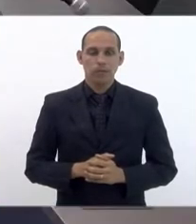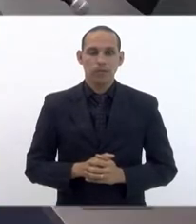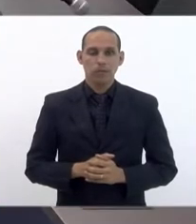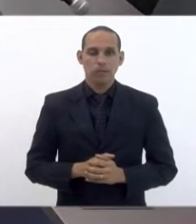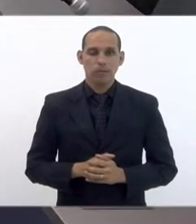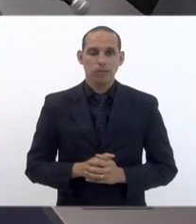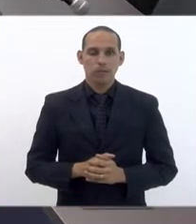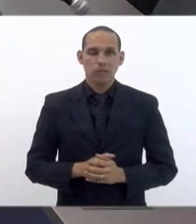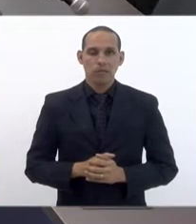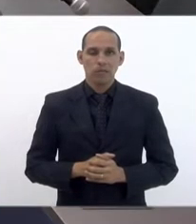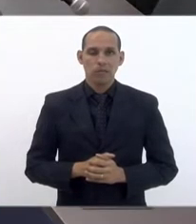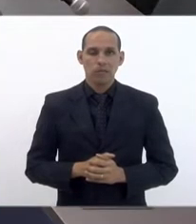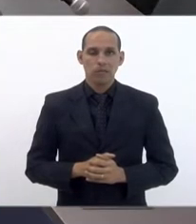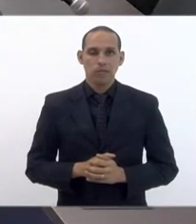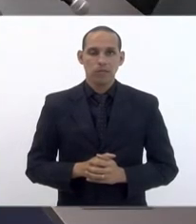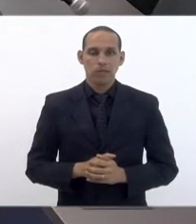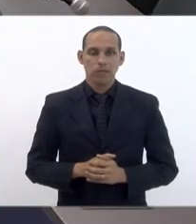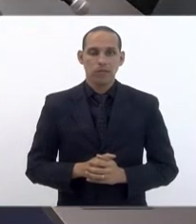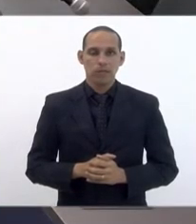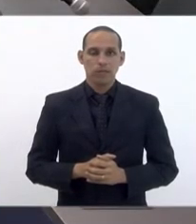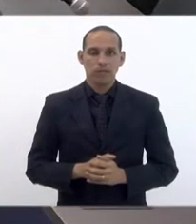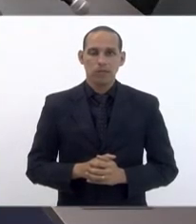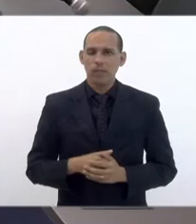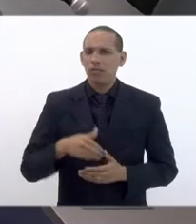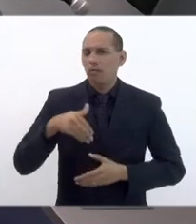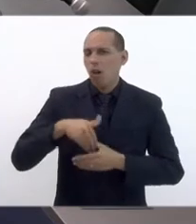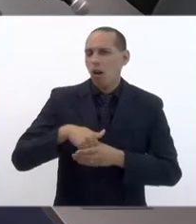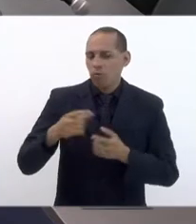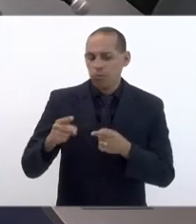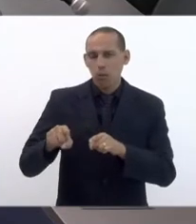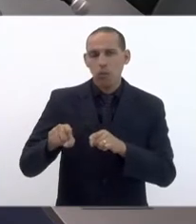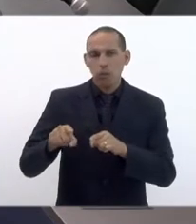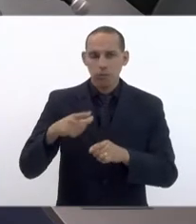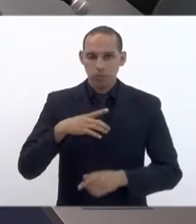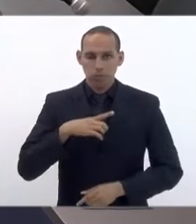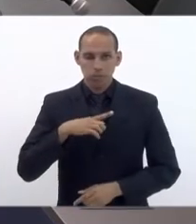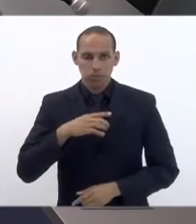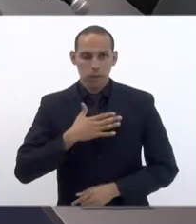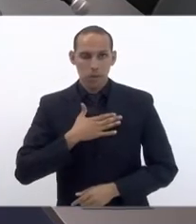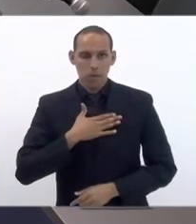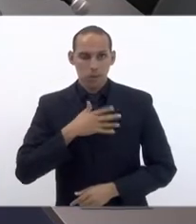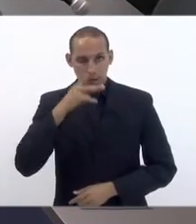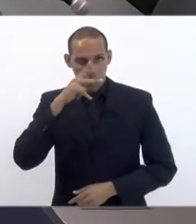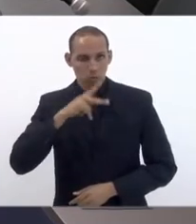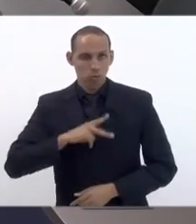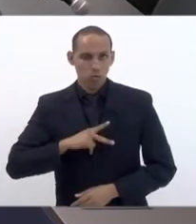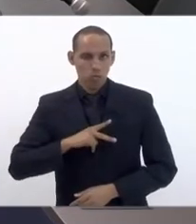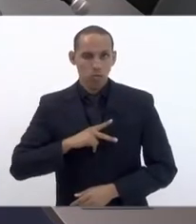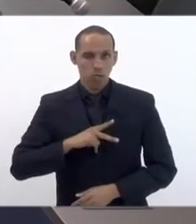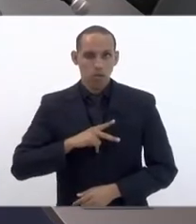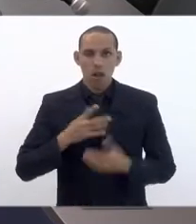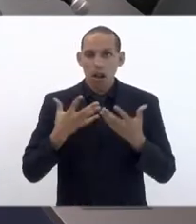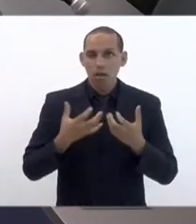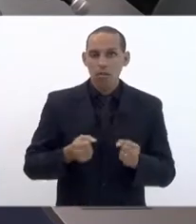Esse povo gosta de emendar. A gente eu tenho voto divergente. É favorável às emendas